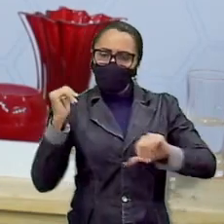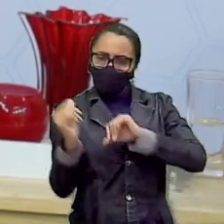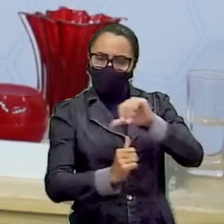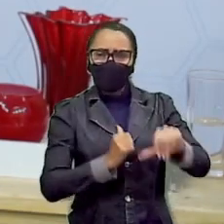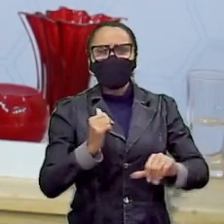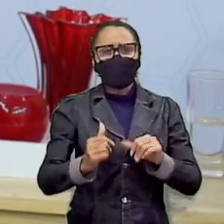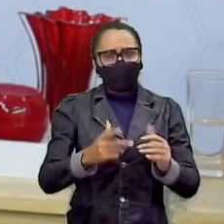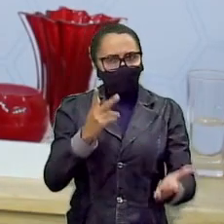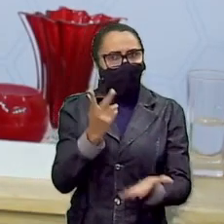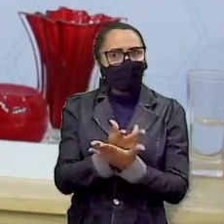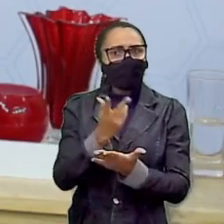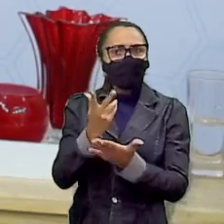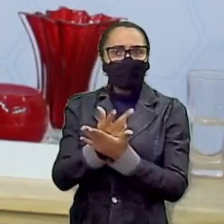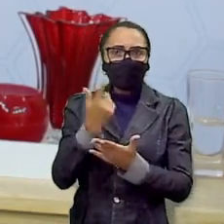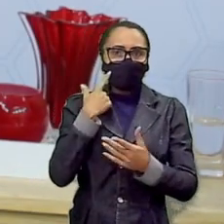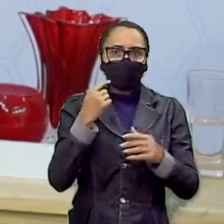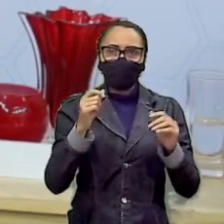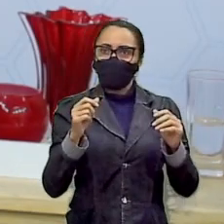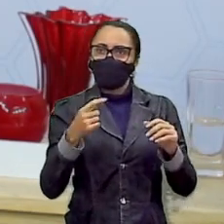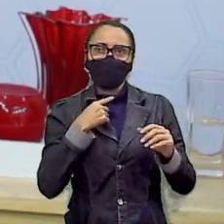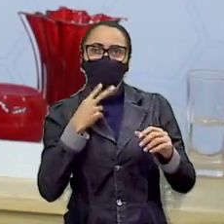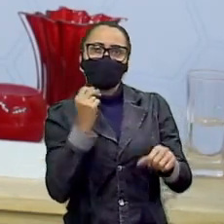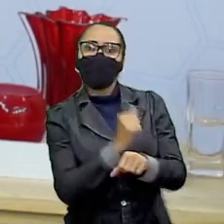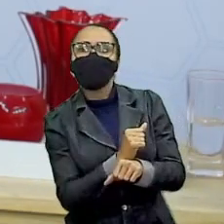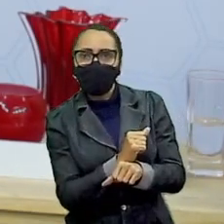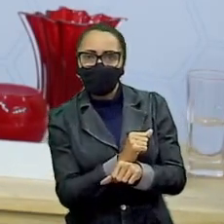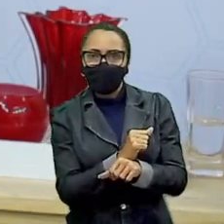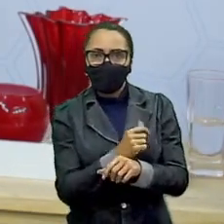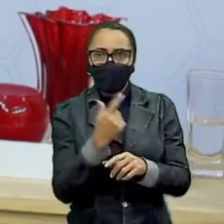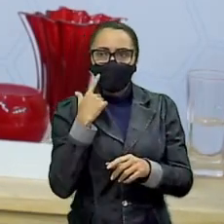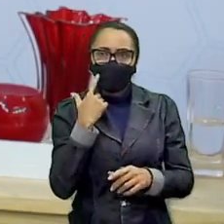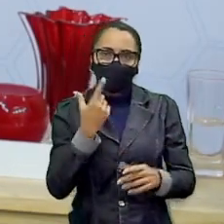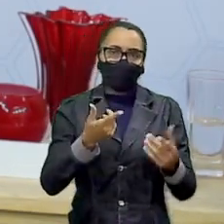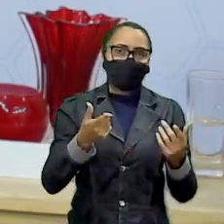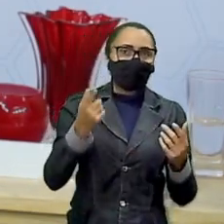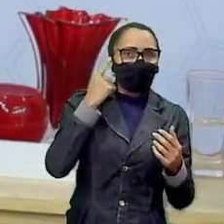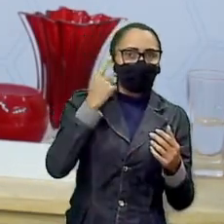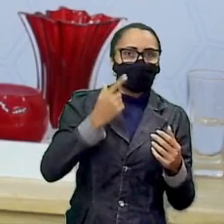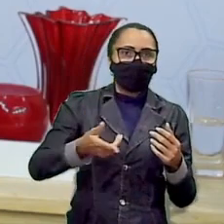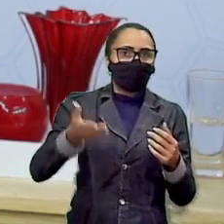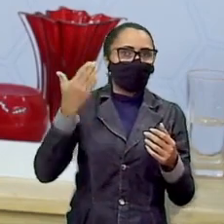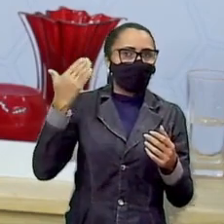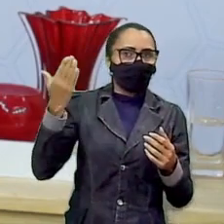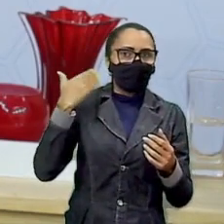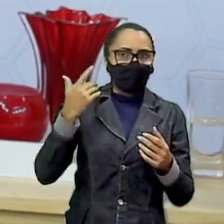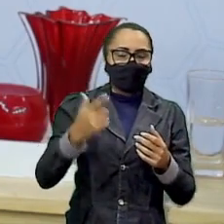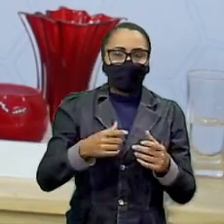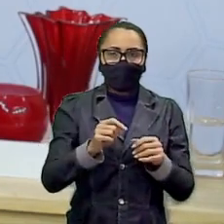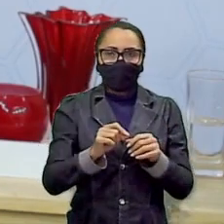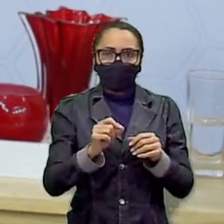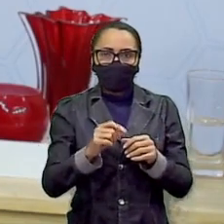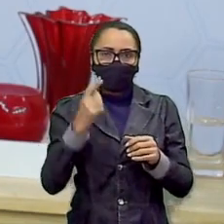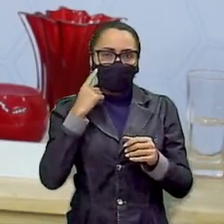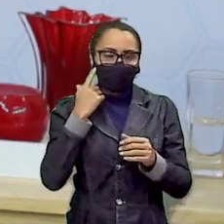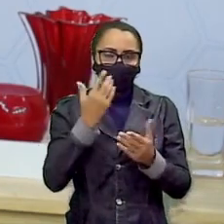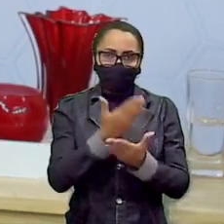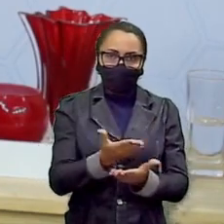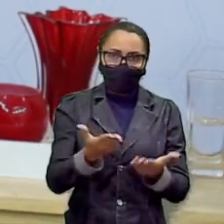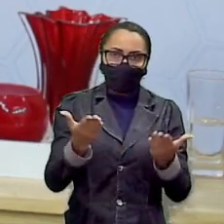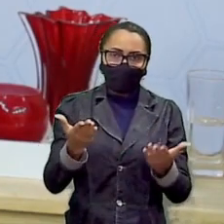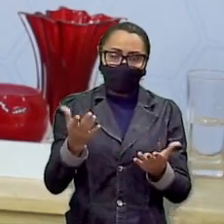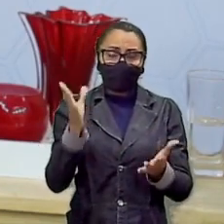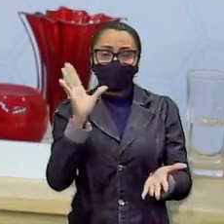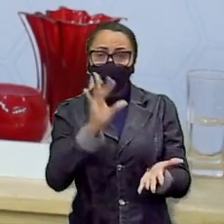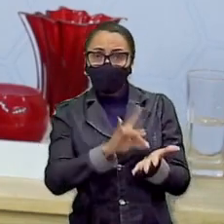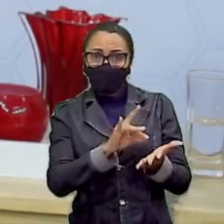ficar parado no tempo, né, e achando que as legislações, elas são as antigas. E isso faz com que vocês estejam